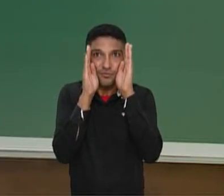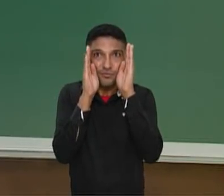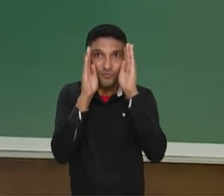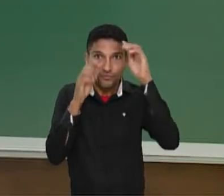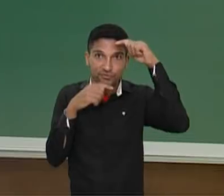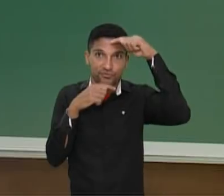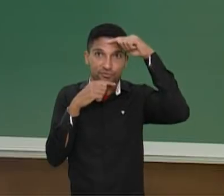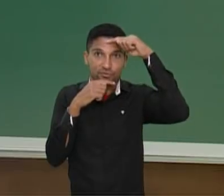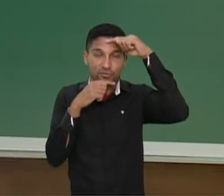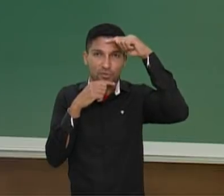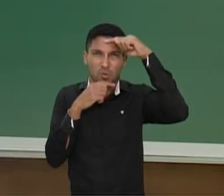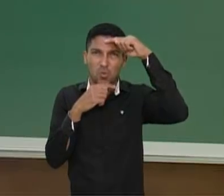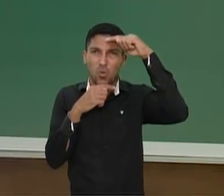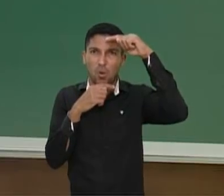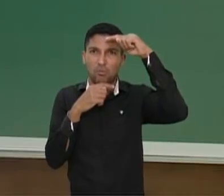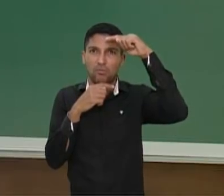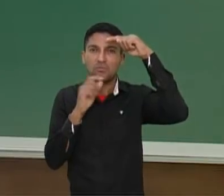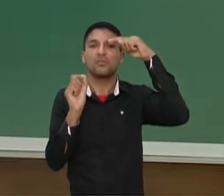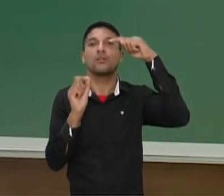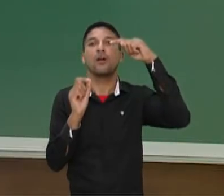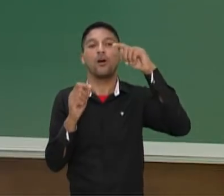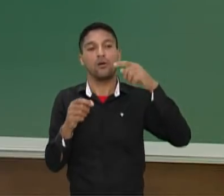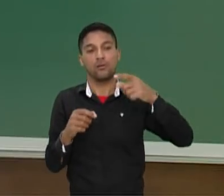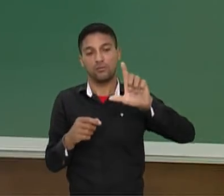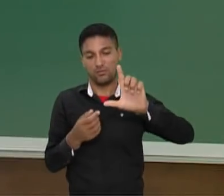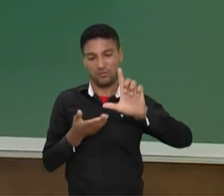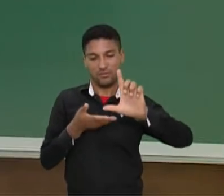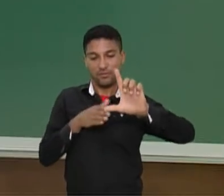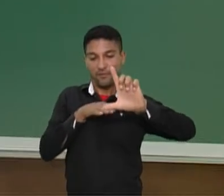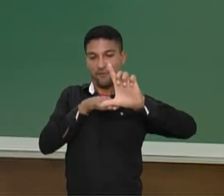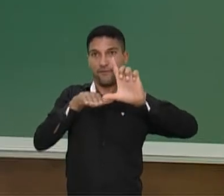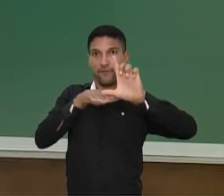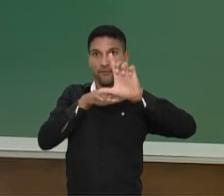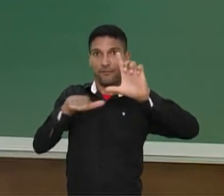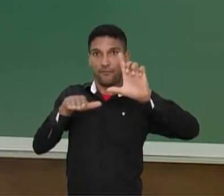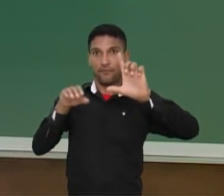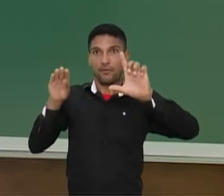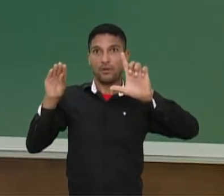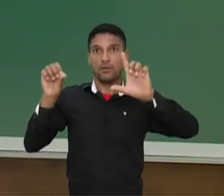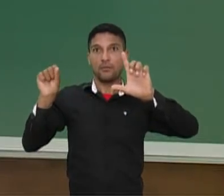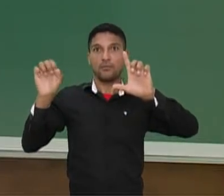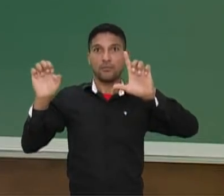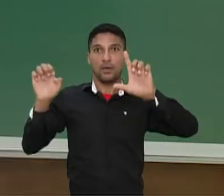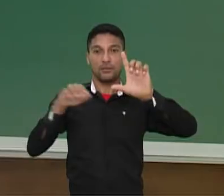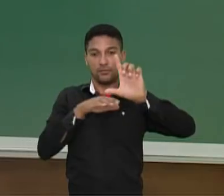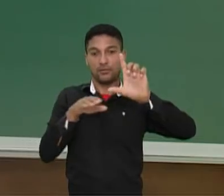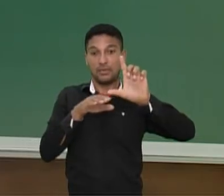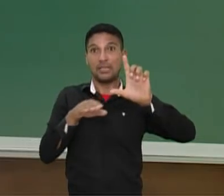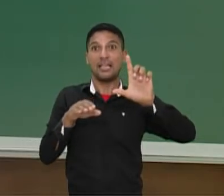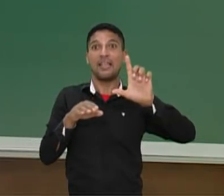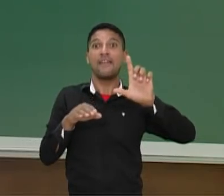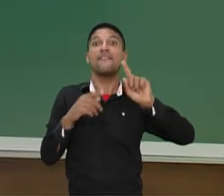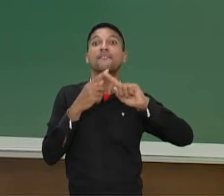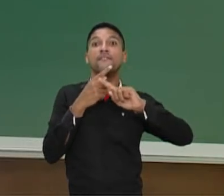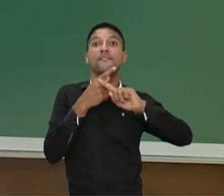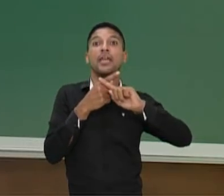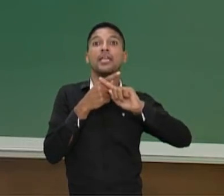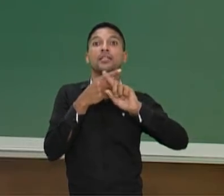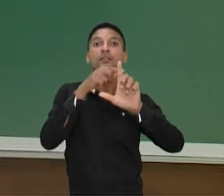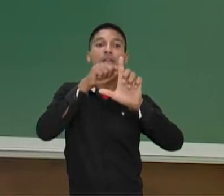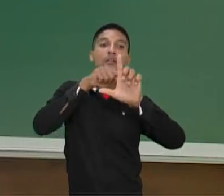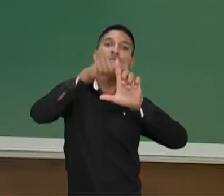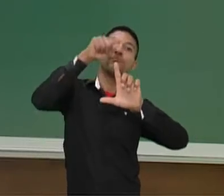vezes altura. Qual é a base? O que está aqui, ó. 5x mais 3. E qual é a altura? A